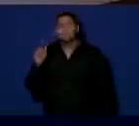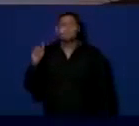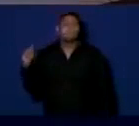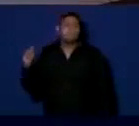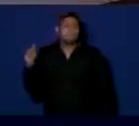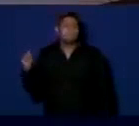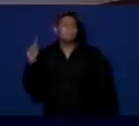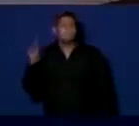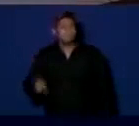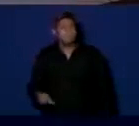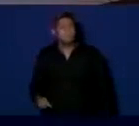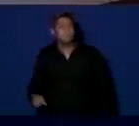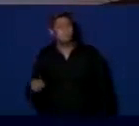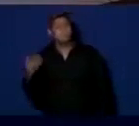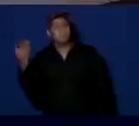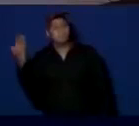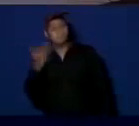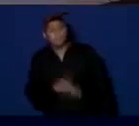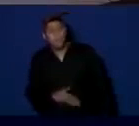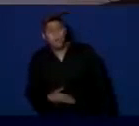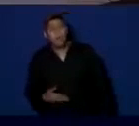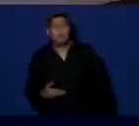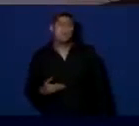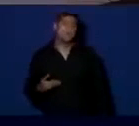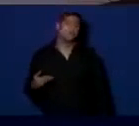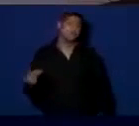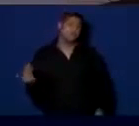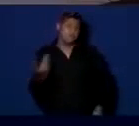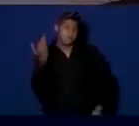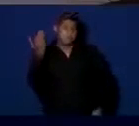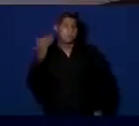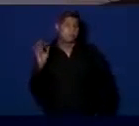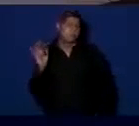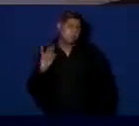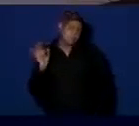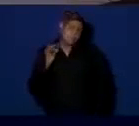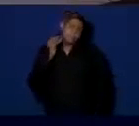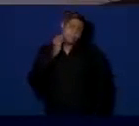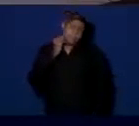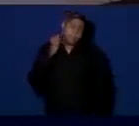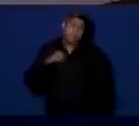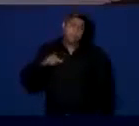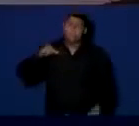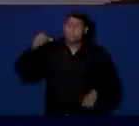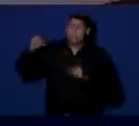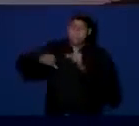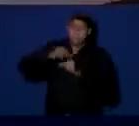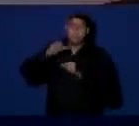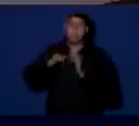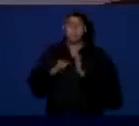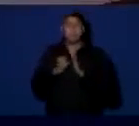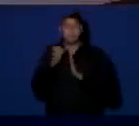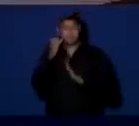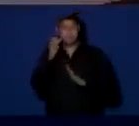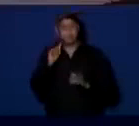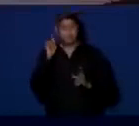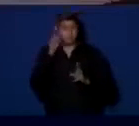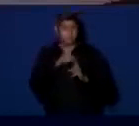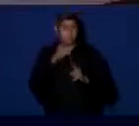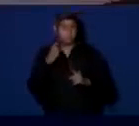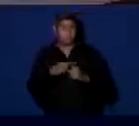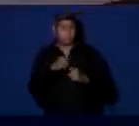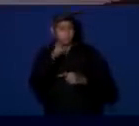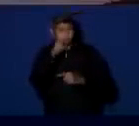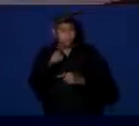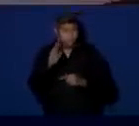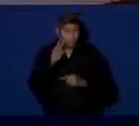estou dizendo que isso é provável, nem recomendando isso, mas talvez a gente tenha que mudar a meta de inflação, né? Porque a inflação que